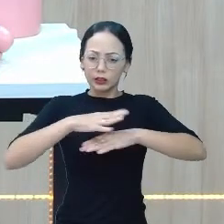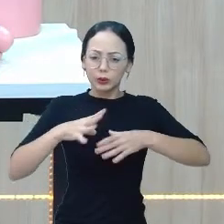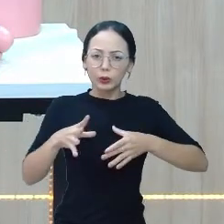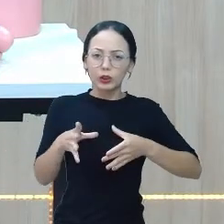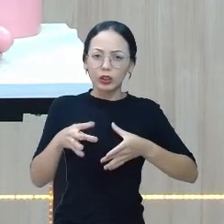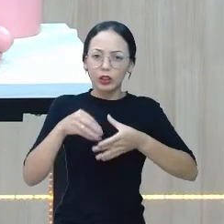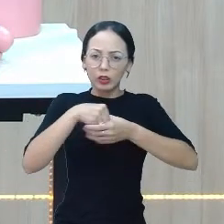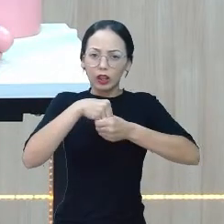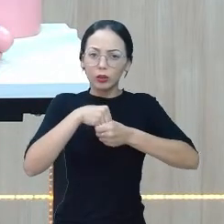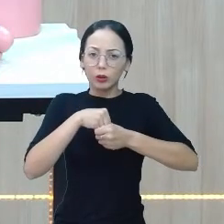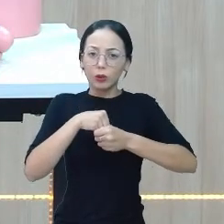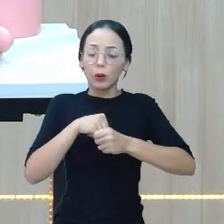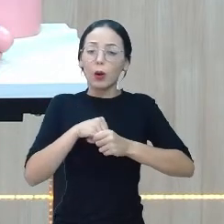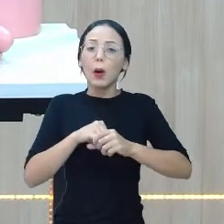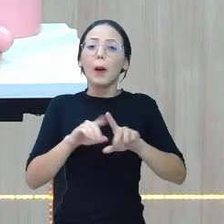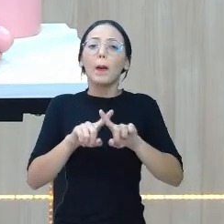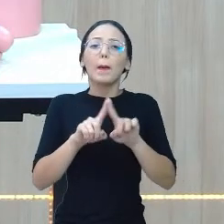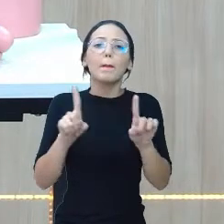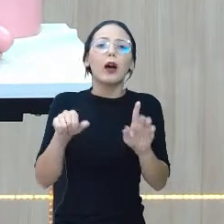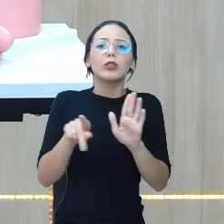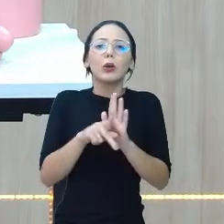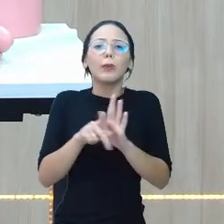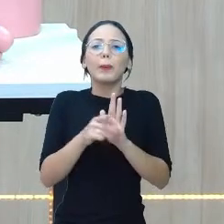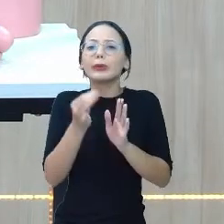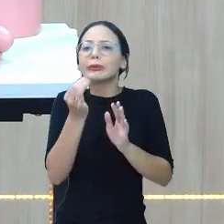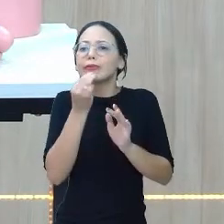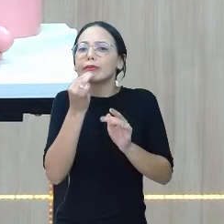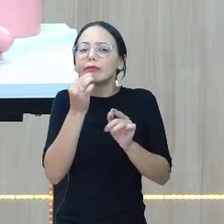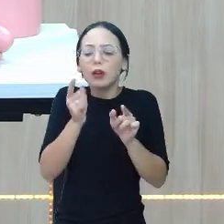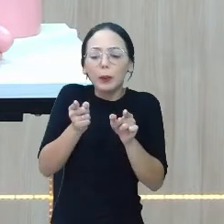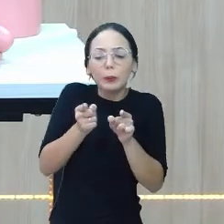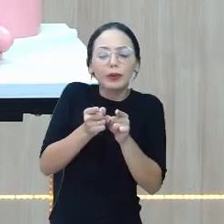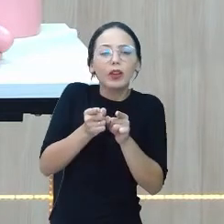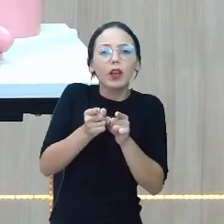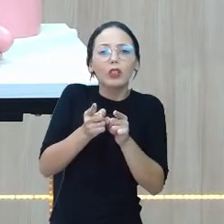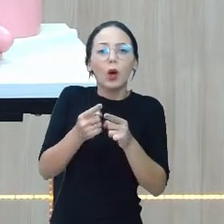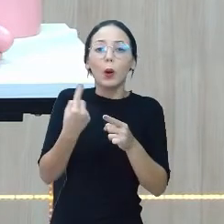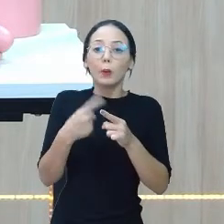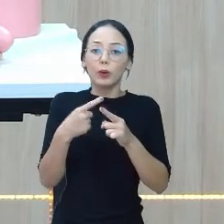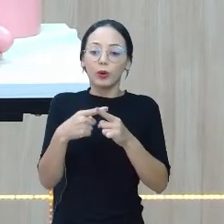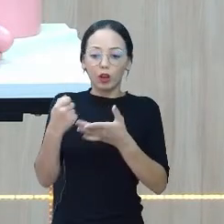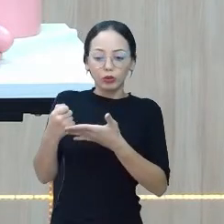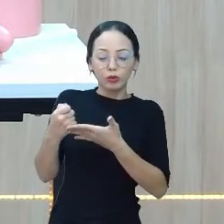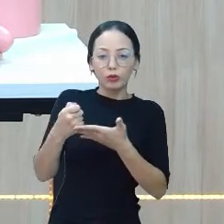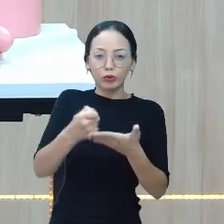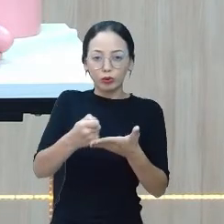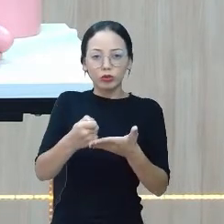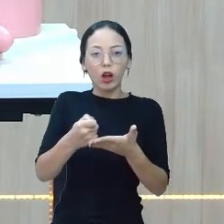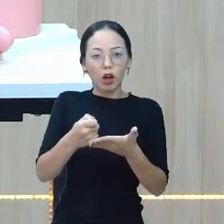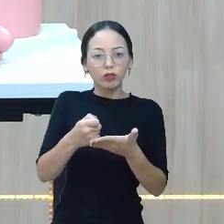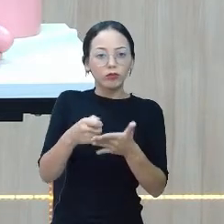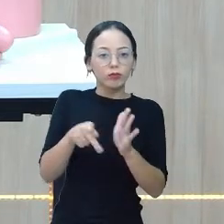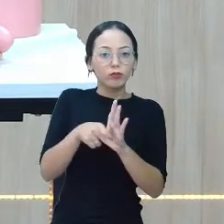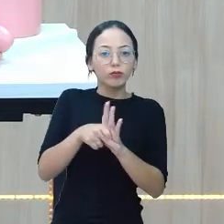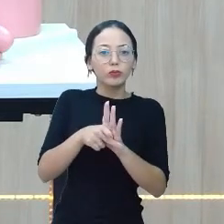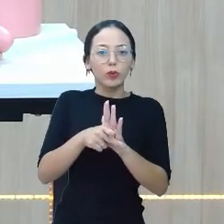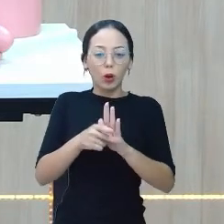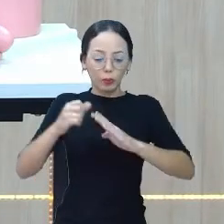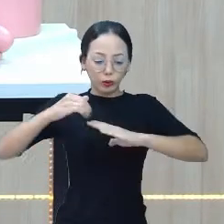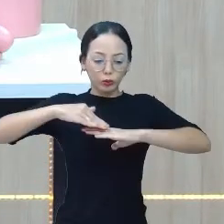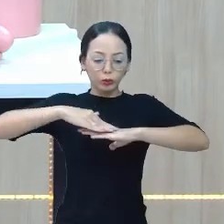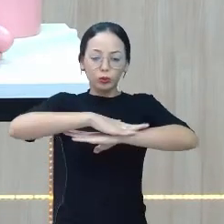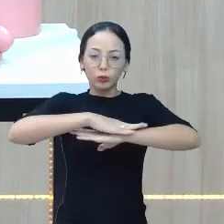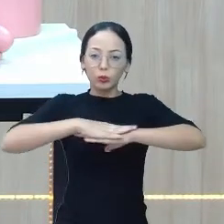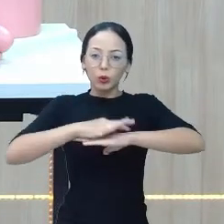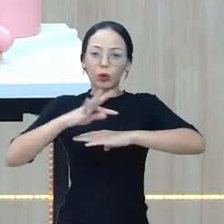presente, mas deve se fazer em pequena proporção. Por quê? Porque ele vai ajudar, ele ajuda na questão térmica do nosso